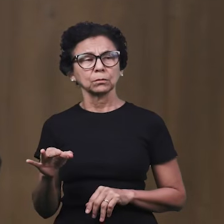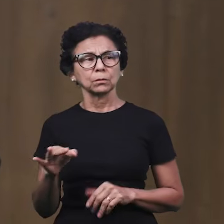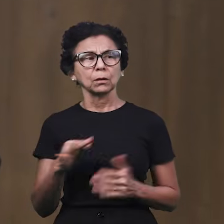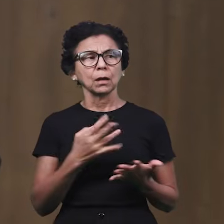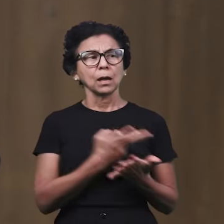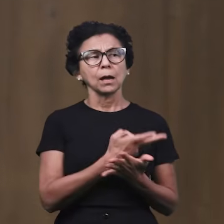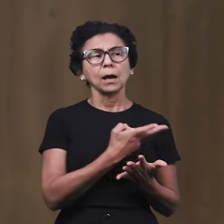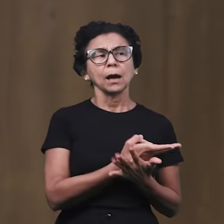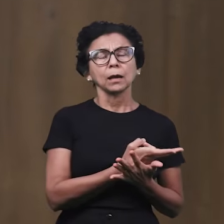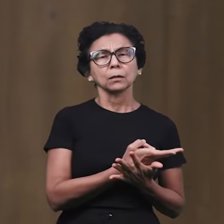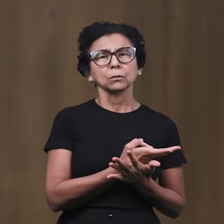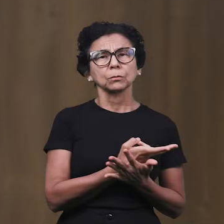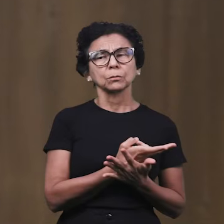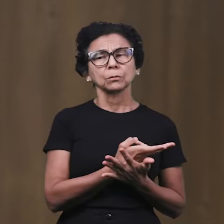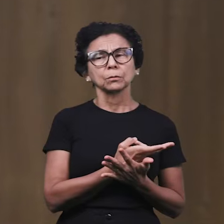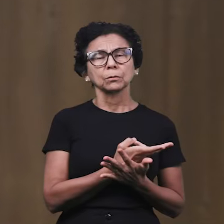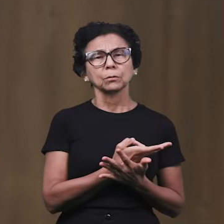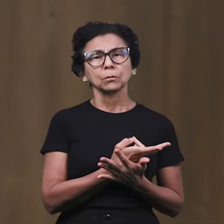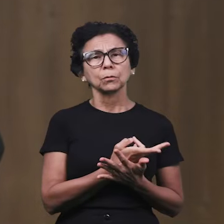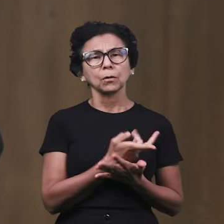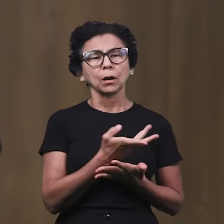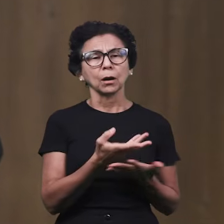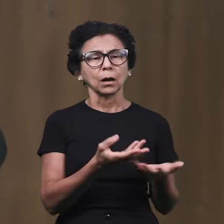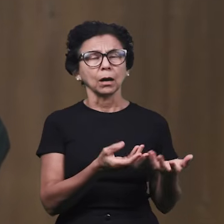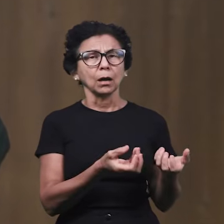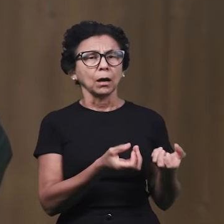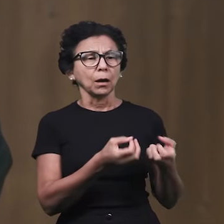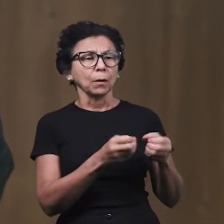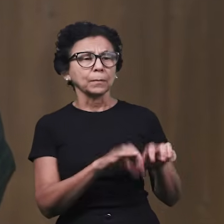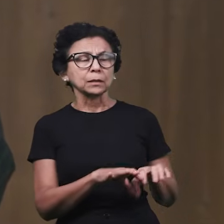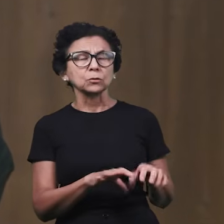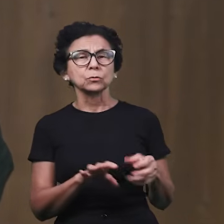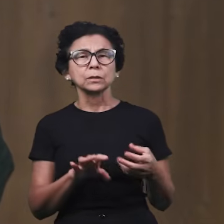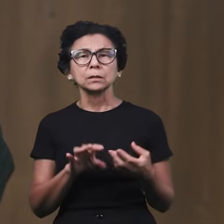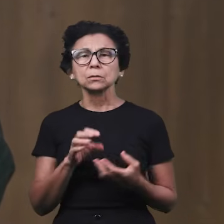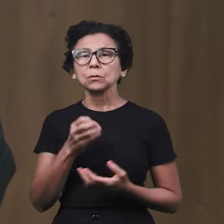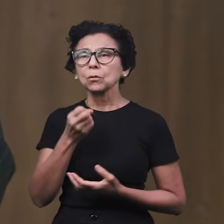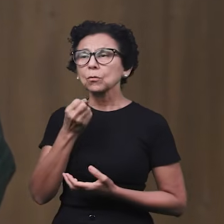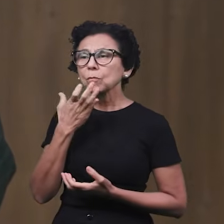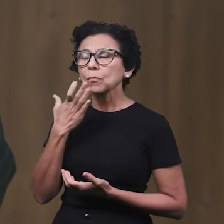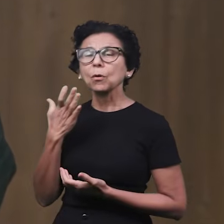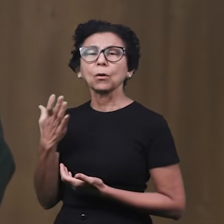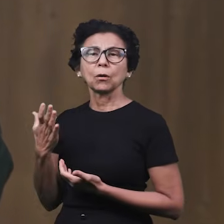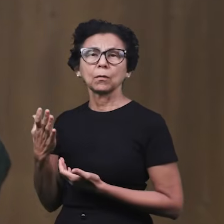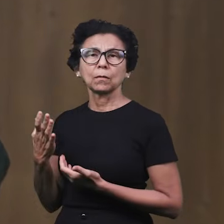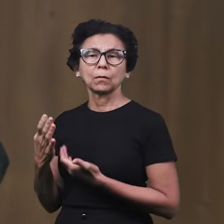ao prejuízo e o que é uma opinião que se torna um bom conselho para